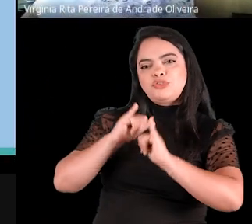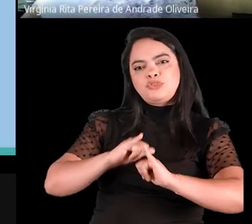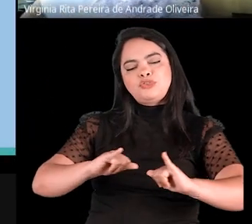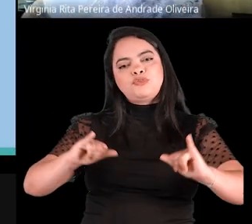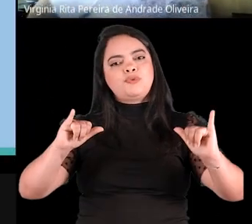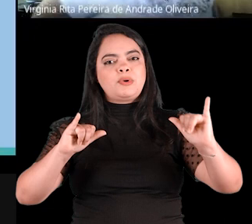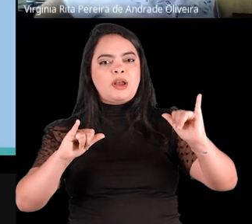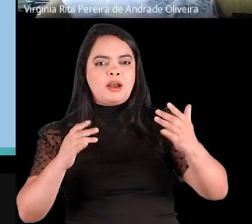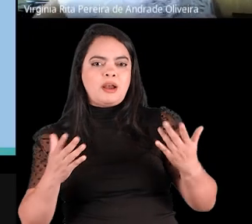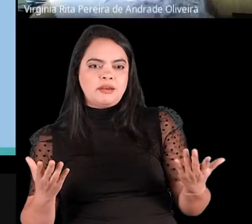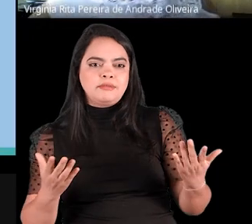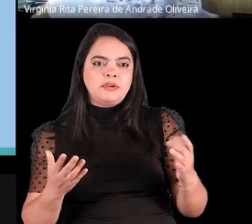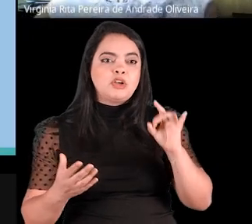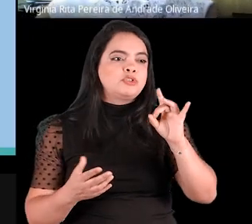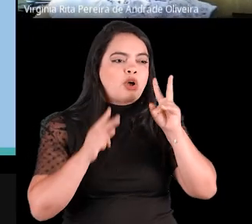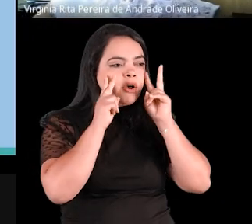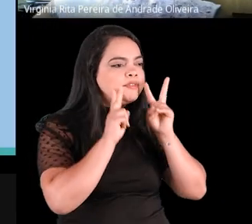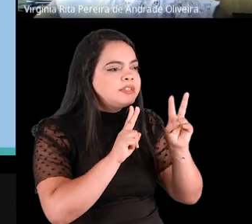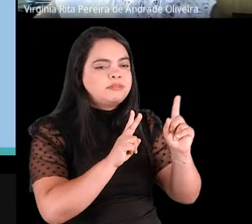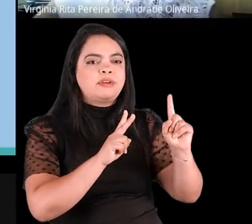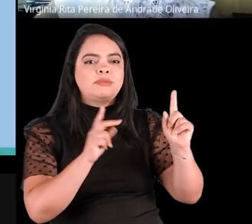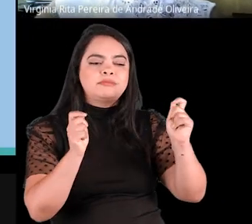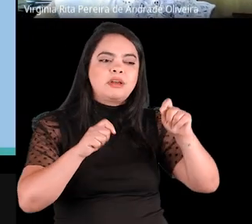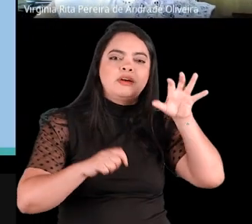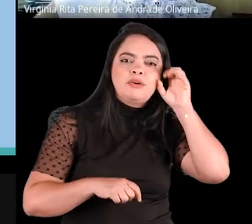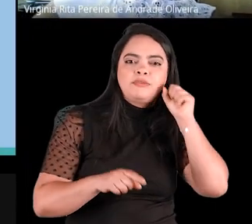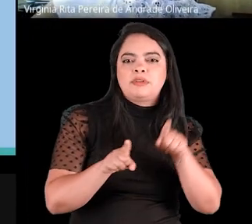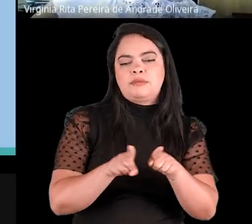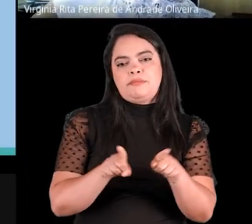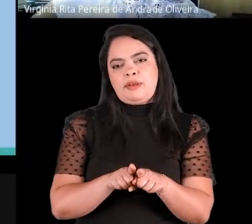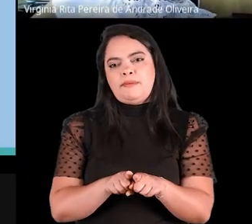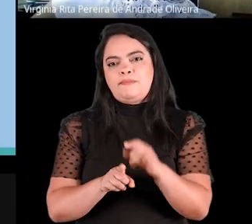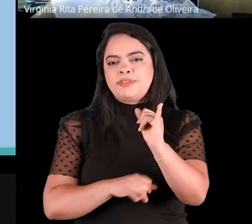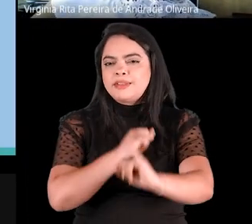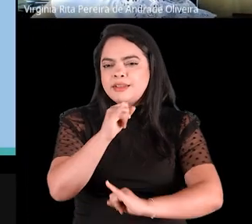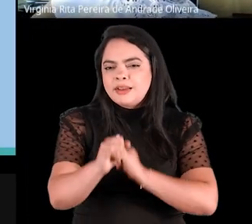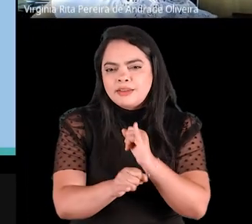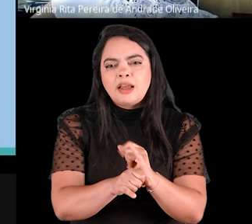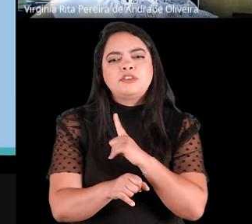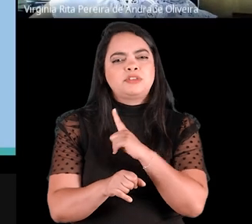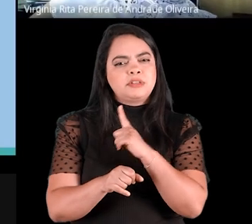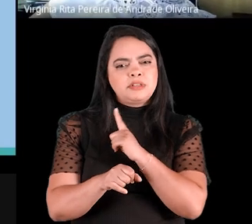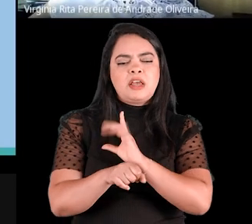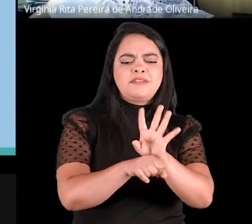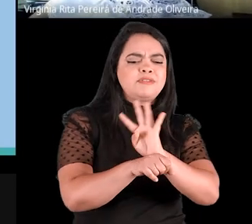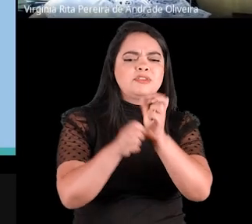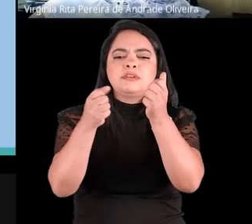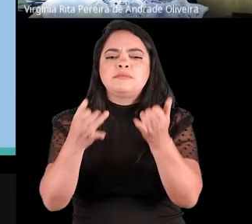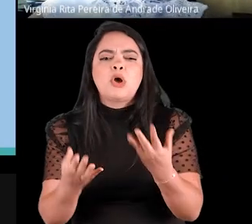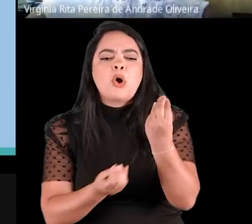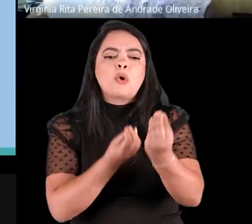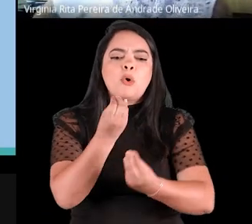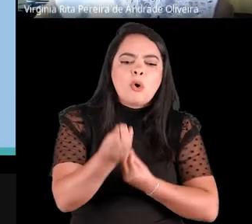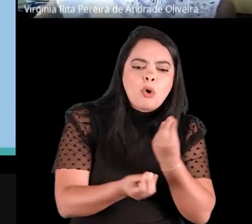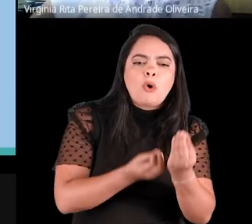que não unicamente a visão. Na internet, existem tutoriais simples ensinando passo a passo para uma boa descrição.